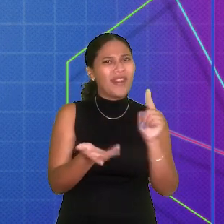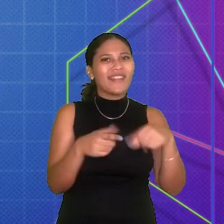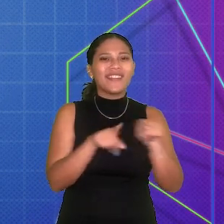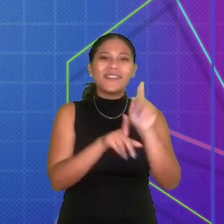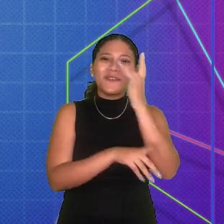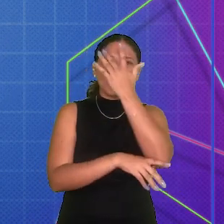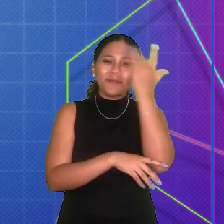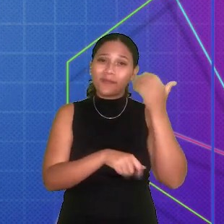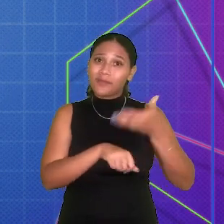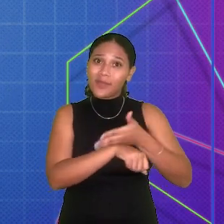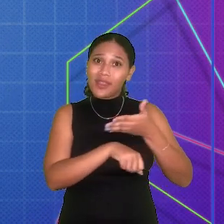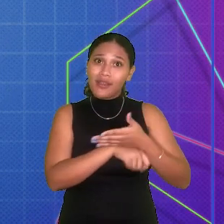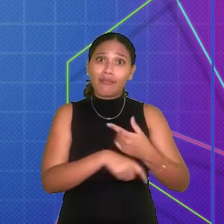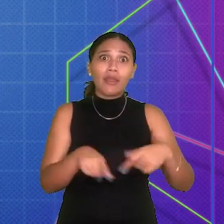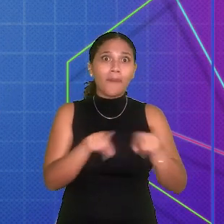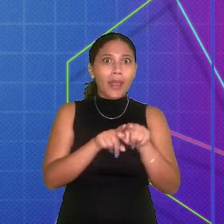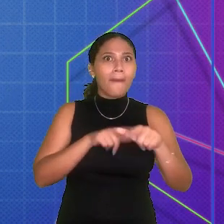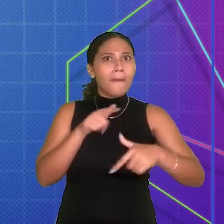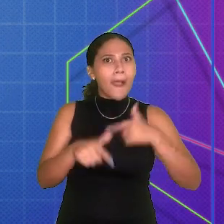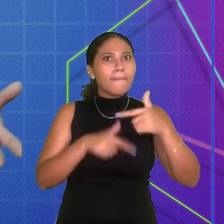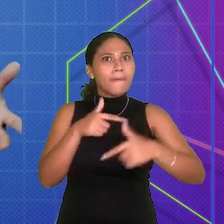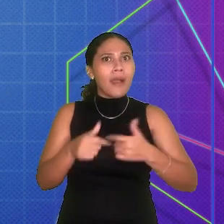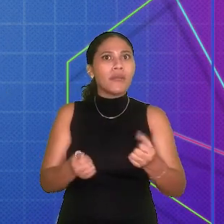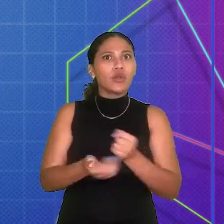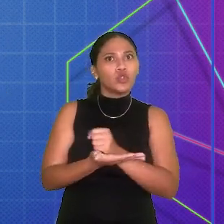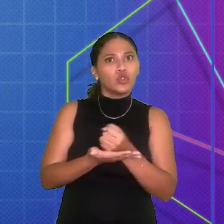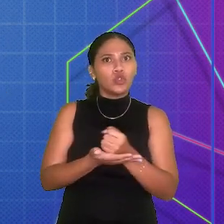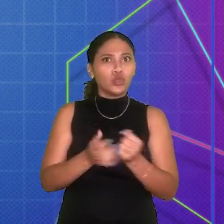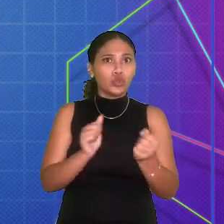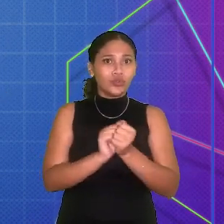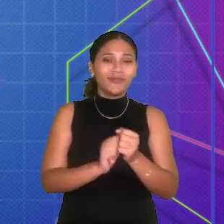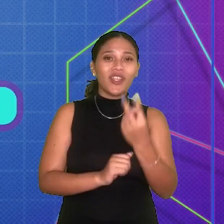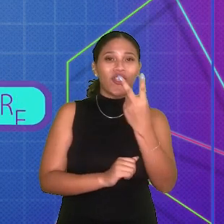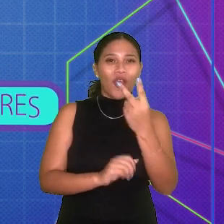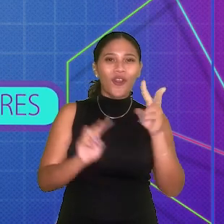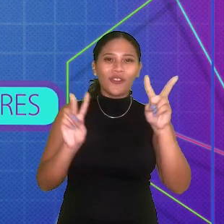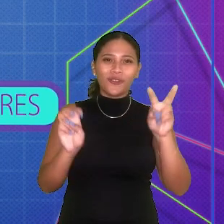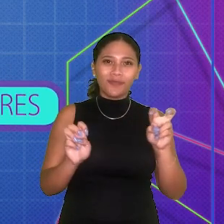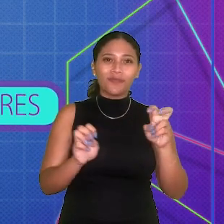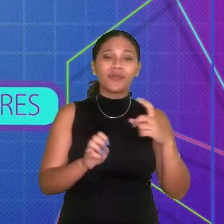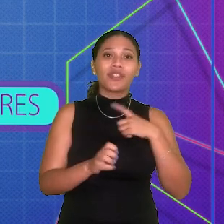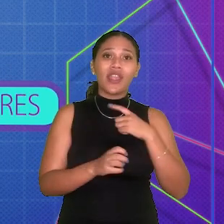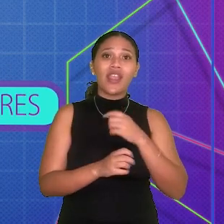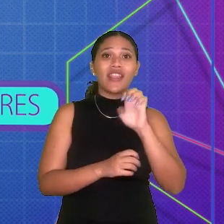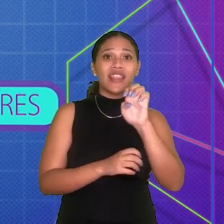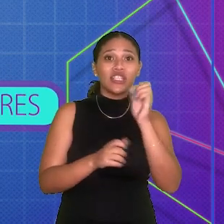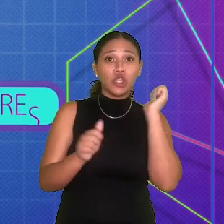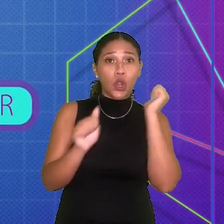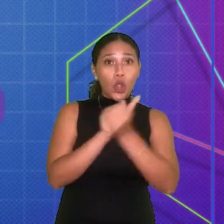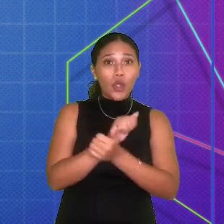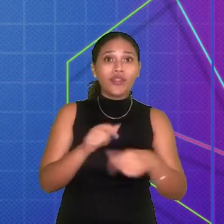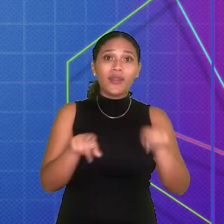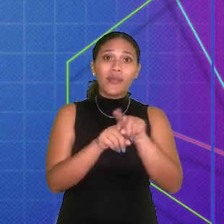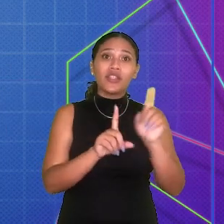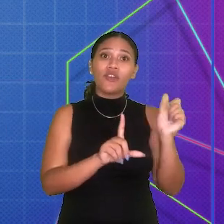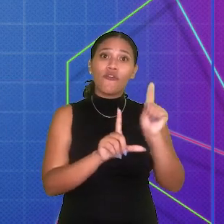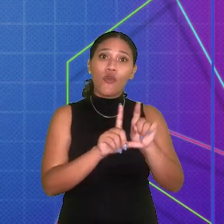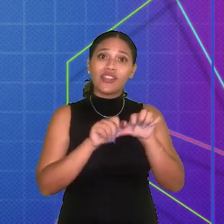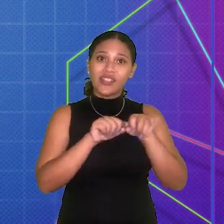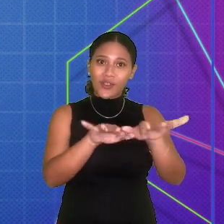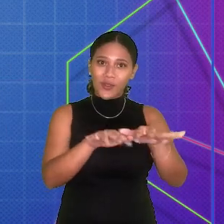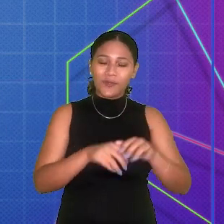e as pessoas que participam disso também estão trabalhando com os jogos. Parte 2. Os eSports e os